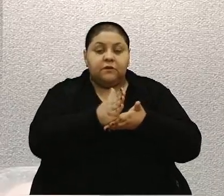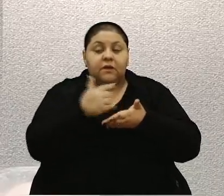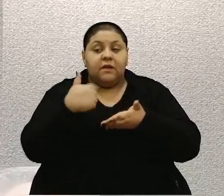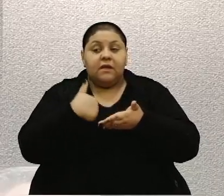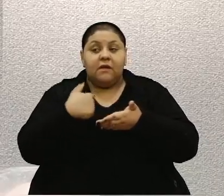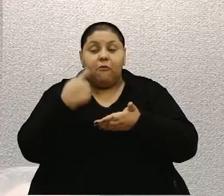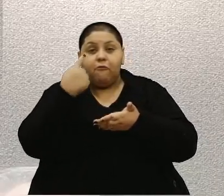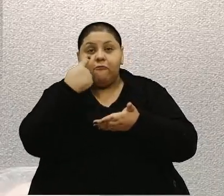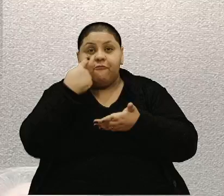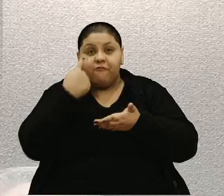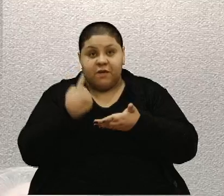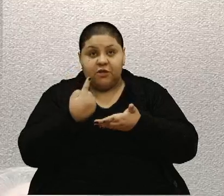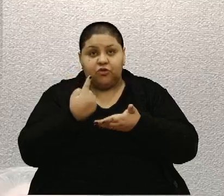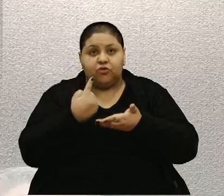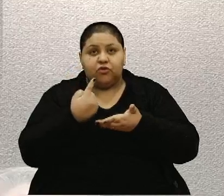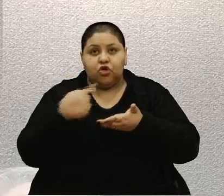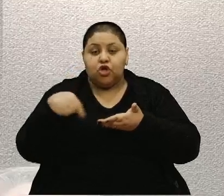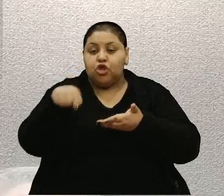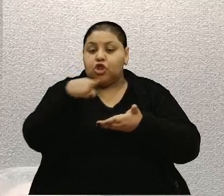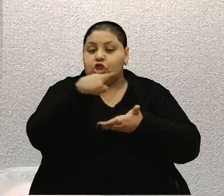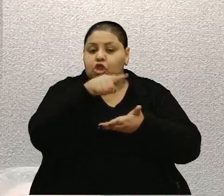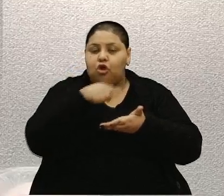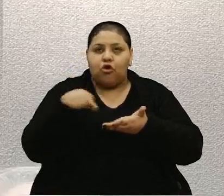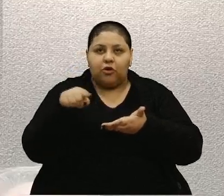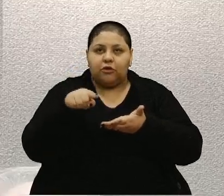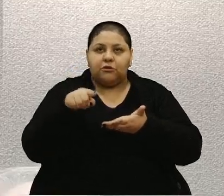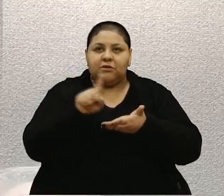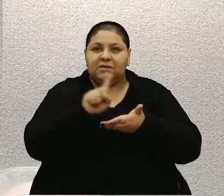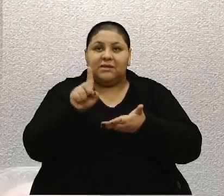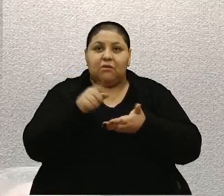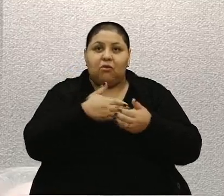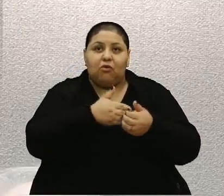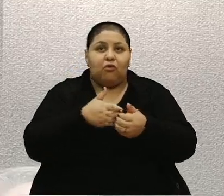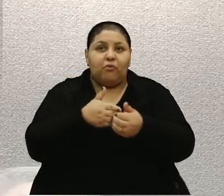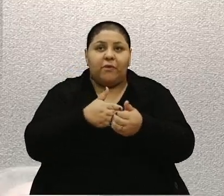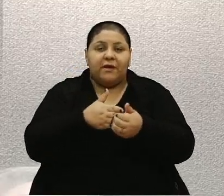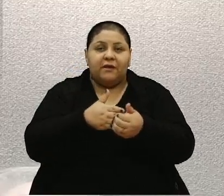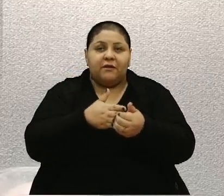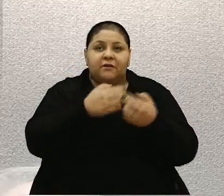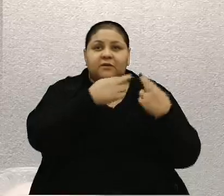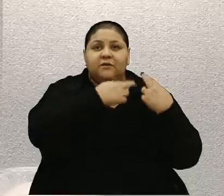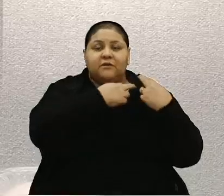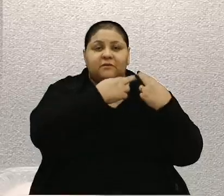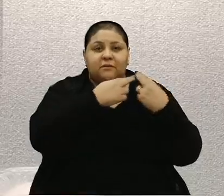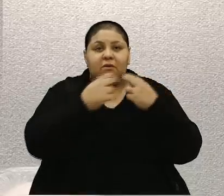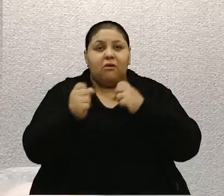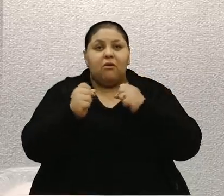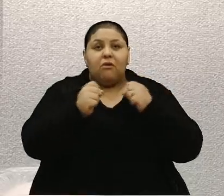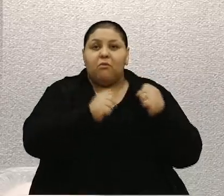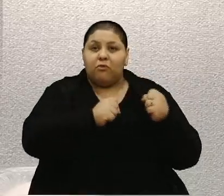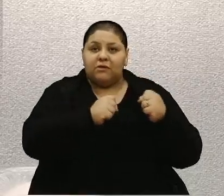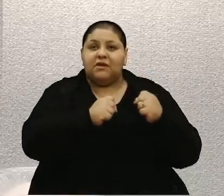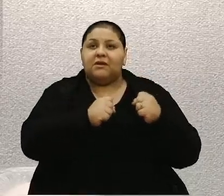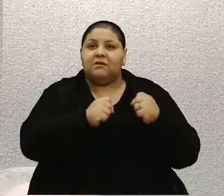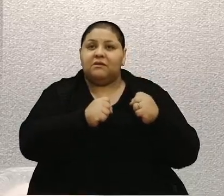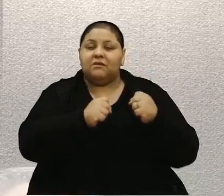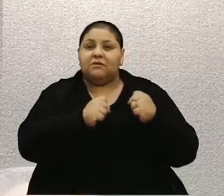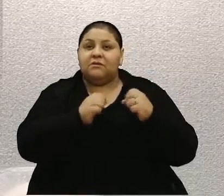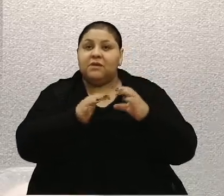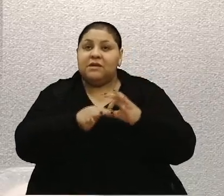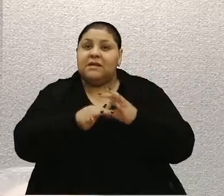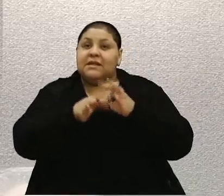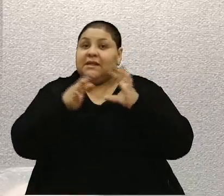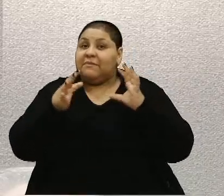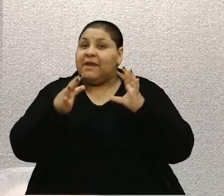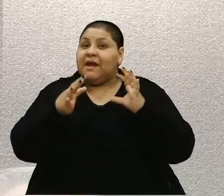que nós não ao não acompanhar o veto nós vamos abrir um precedente no mínimo curioso aqui